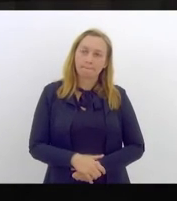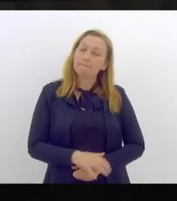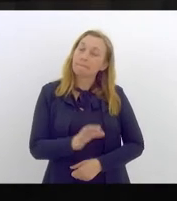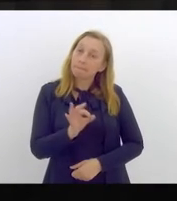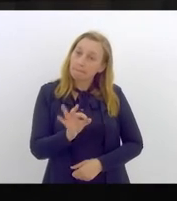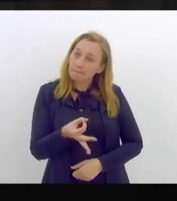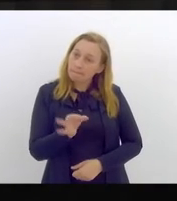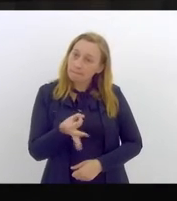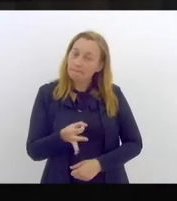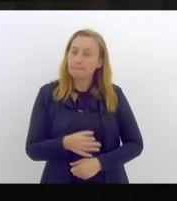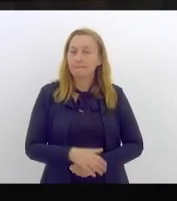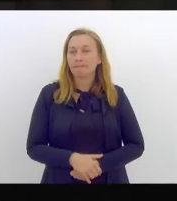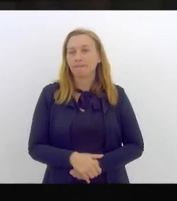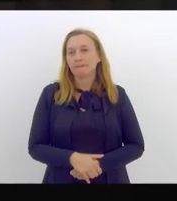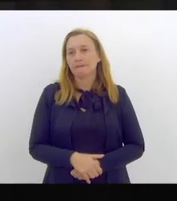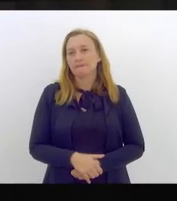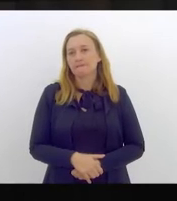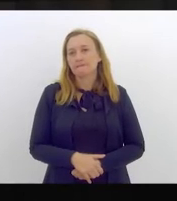exatamente